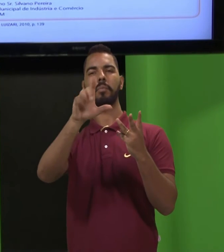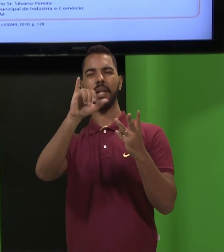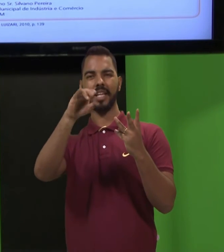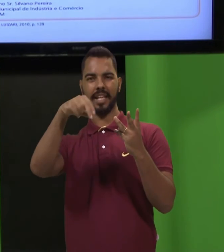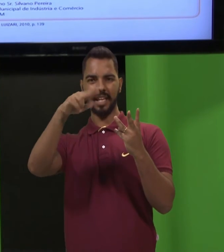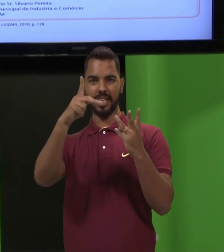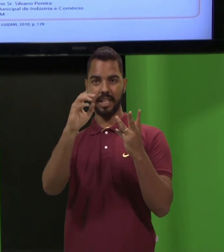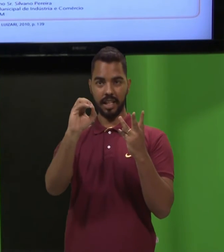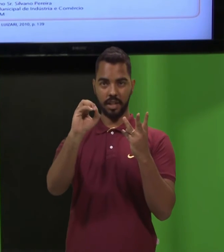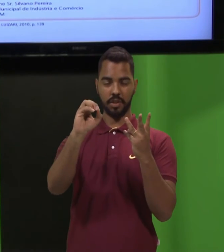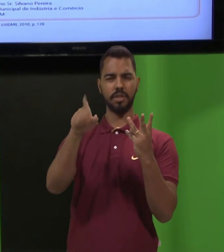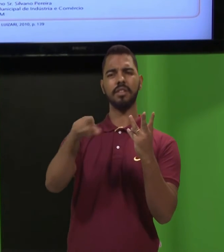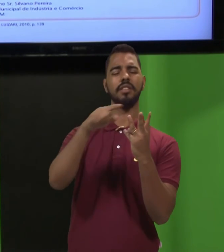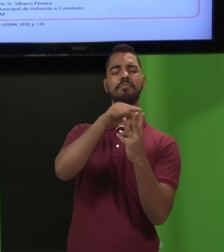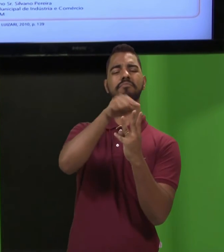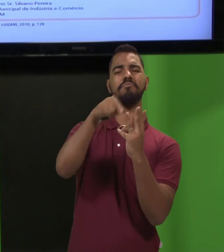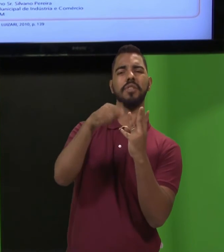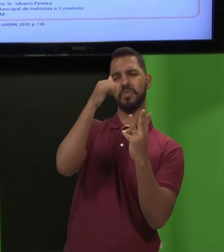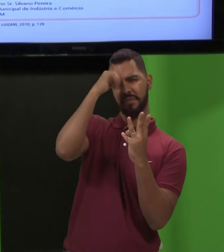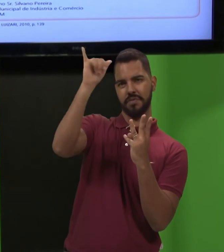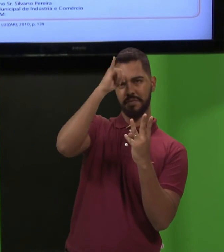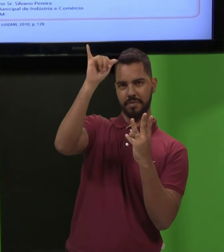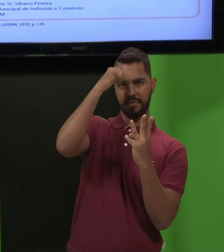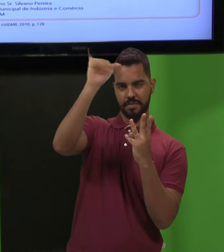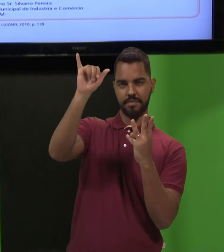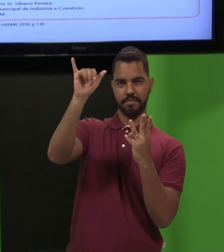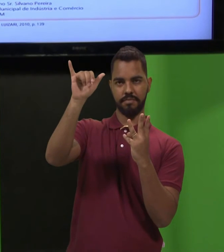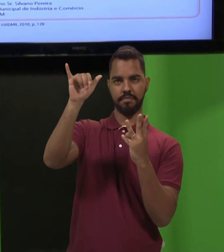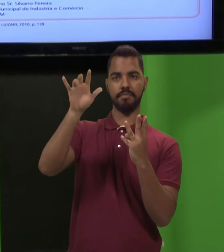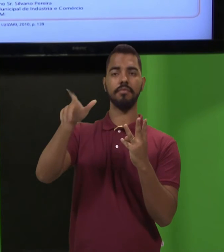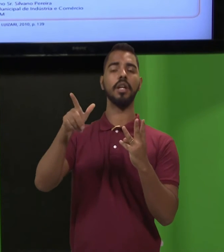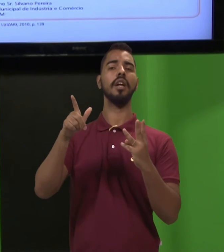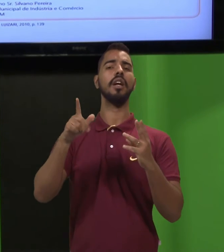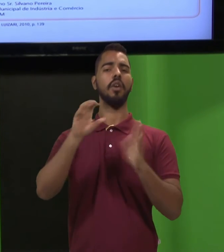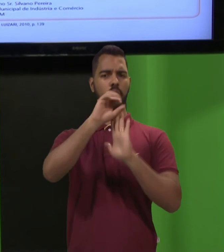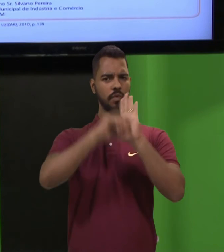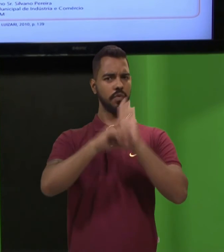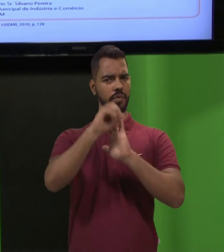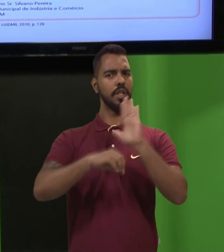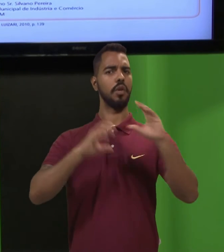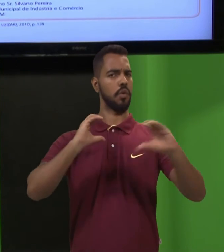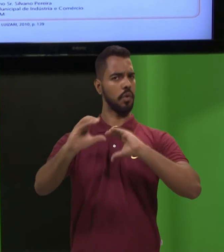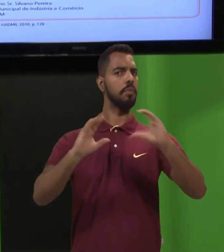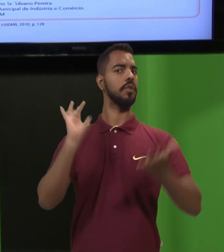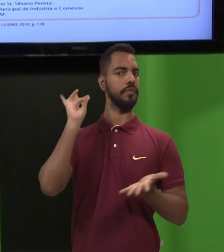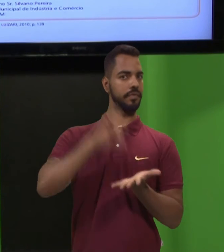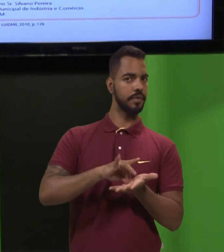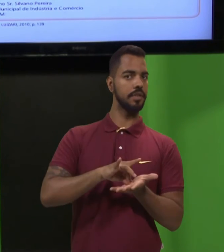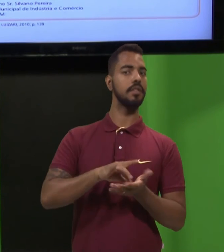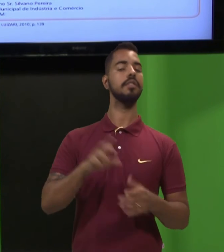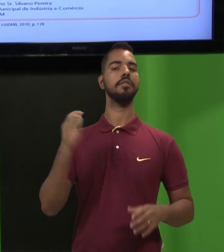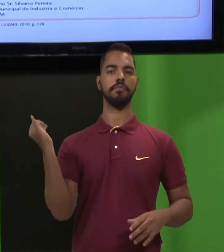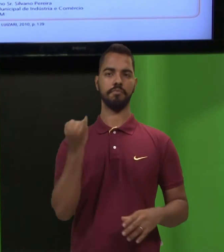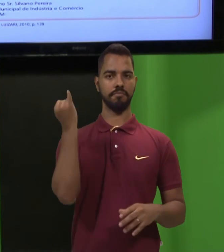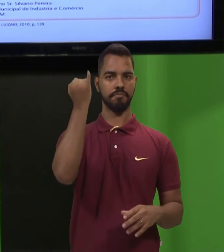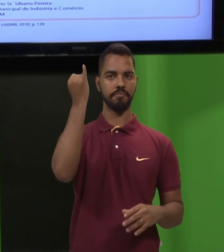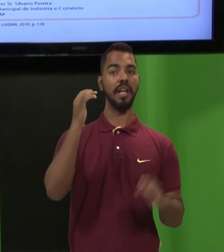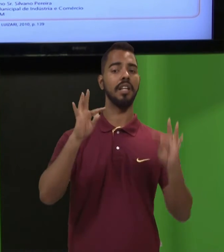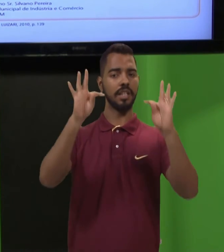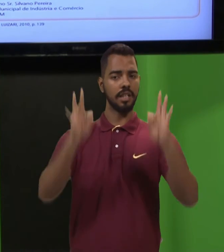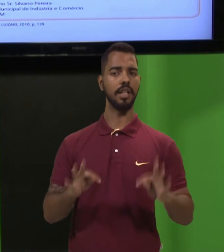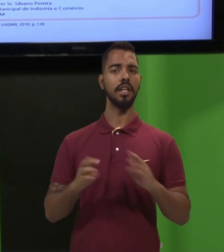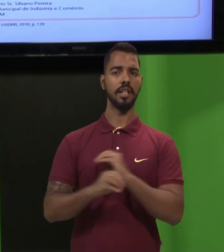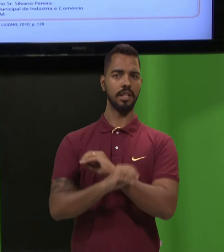em um comunicado oficial é importante. Portanto, quando se tomam os devidos cuidados, com clareza e adequação